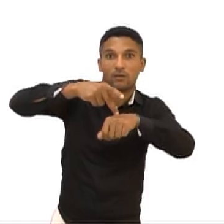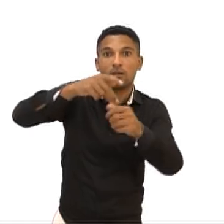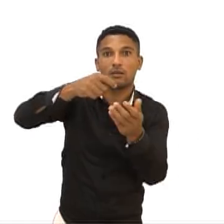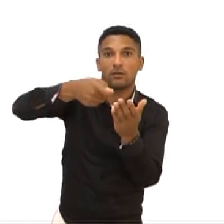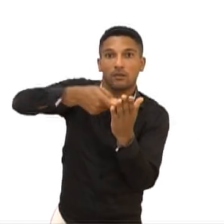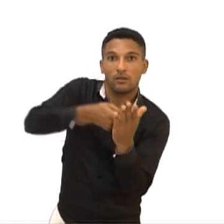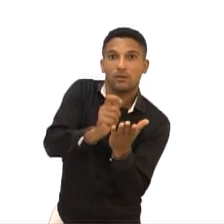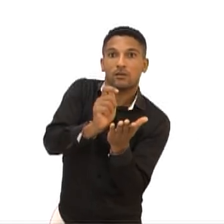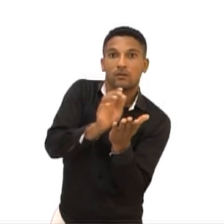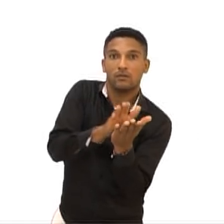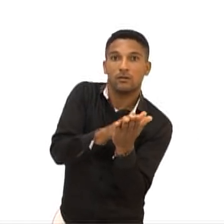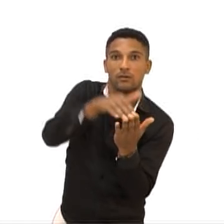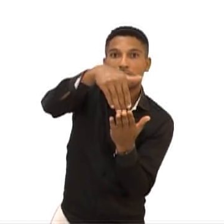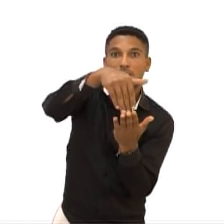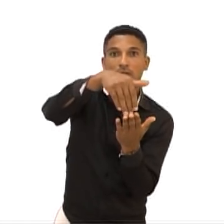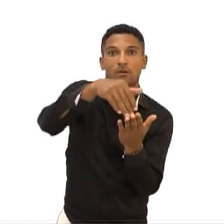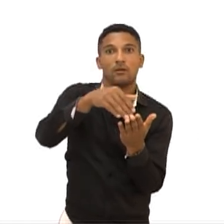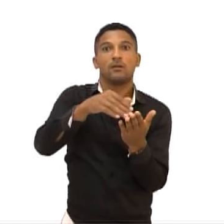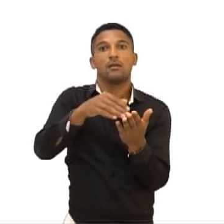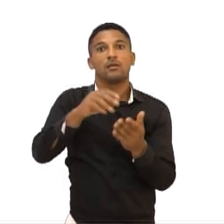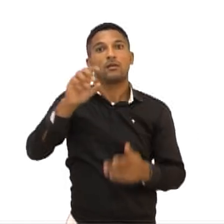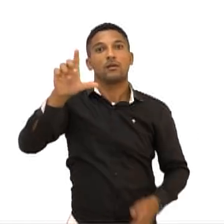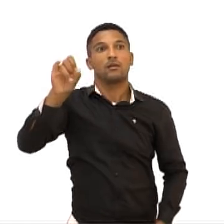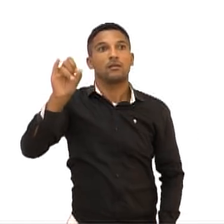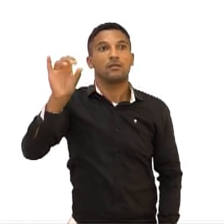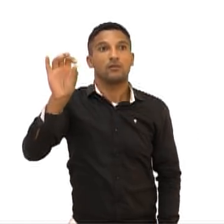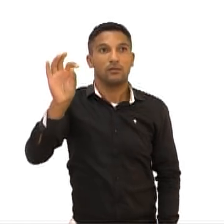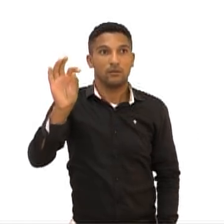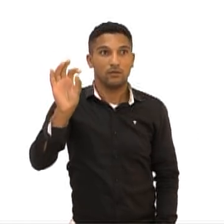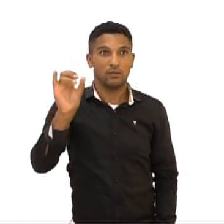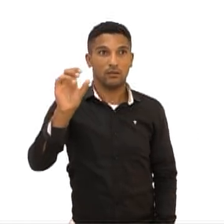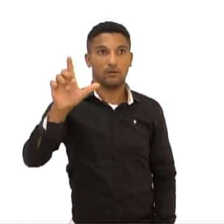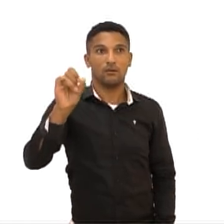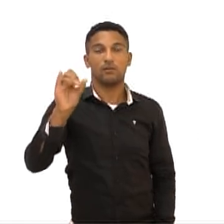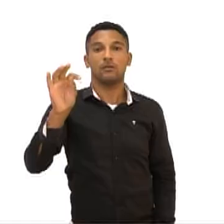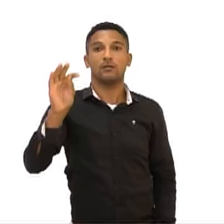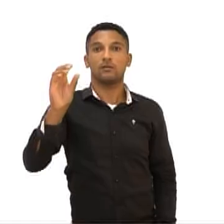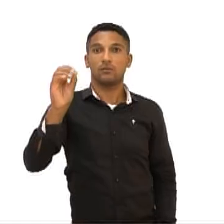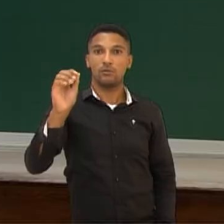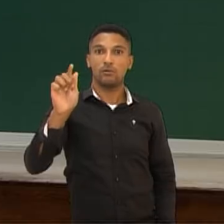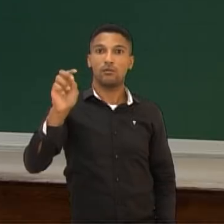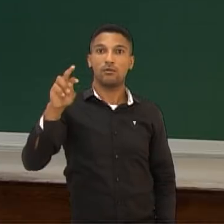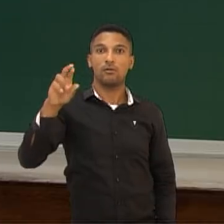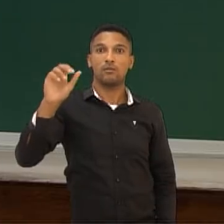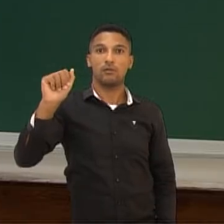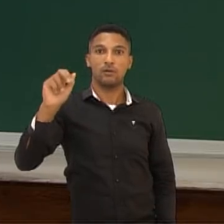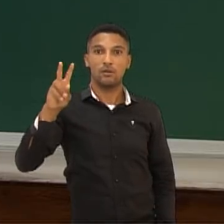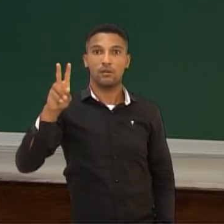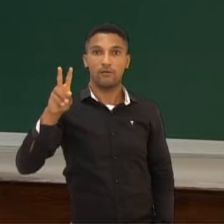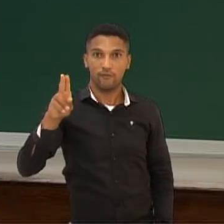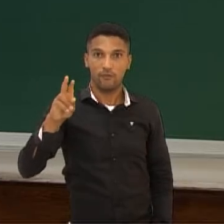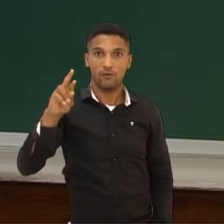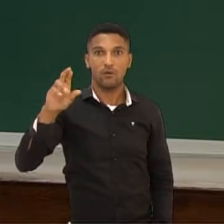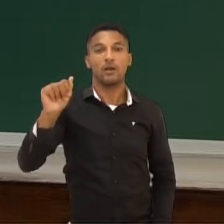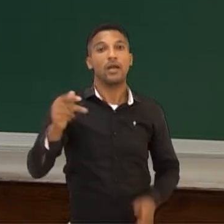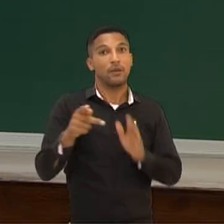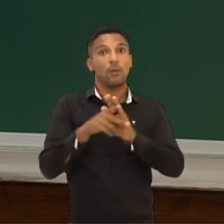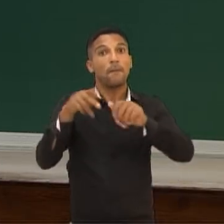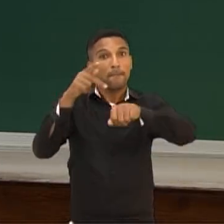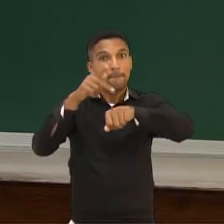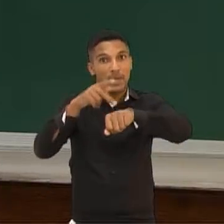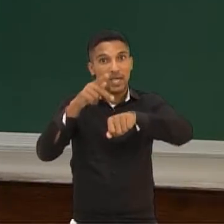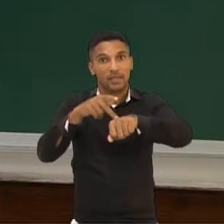usando lápis oleosos e outros processos químicos, né? Então, é a utilização de arte na pedra, né? Então eles